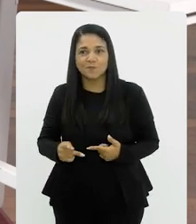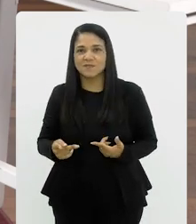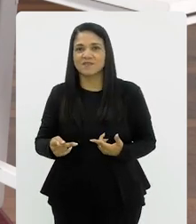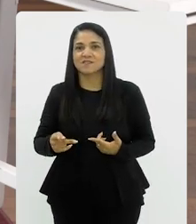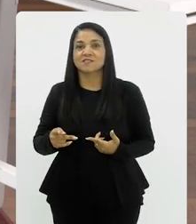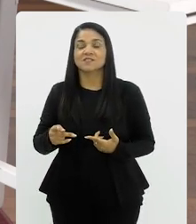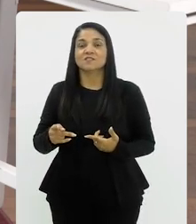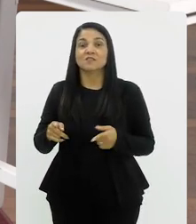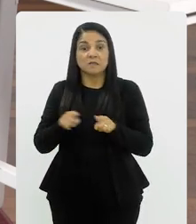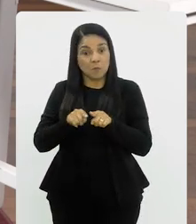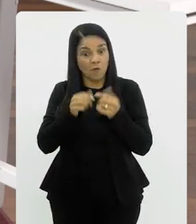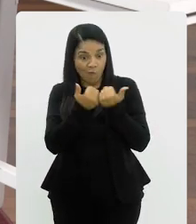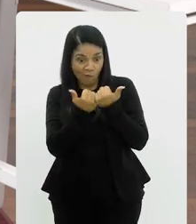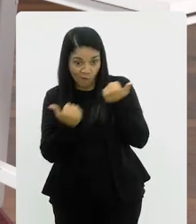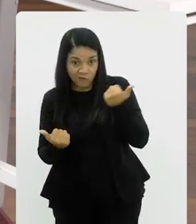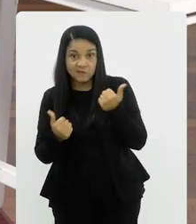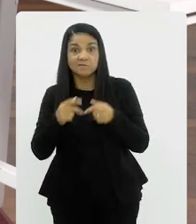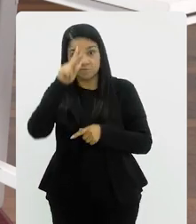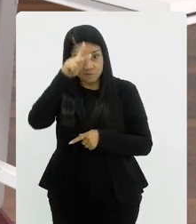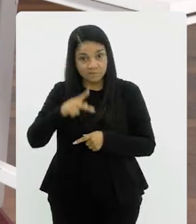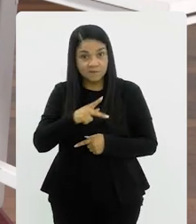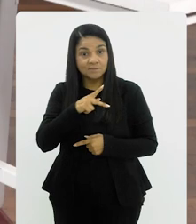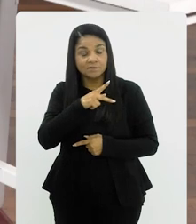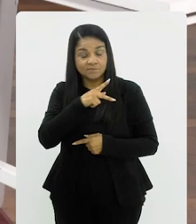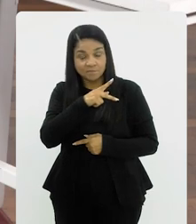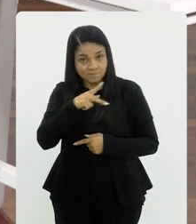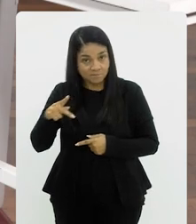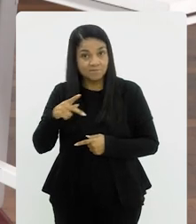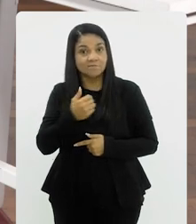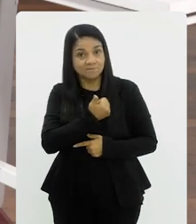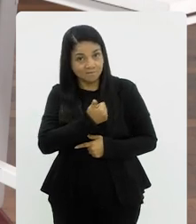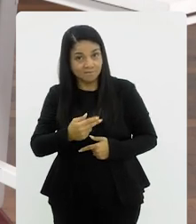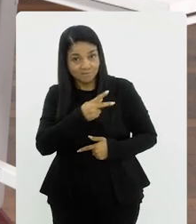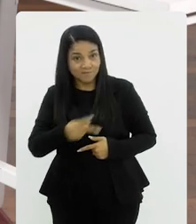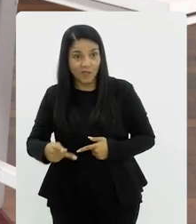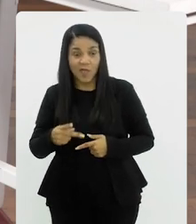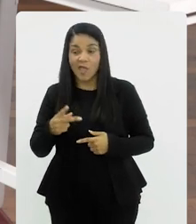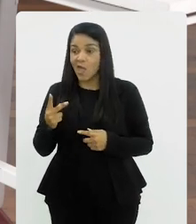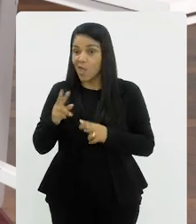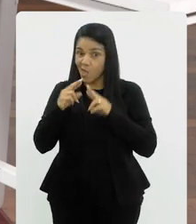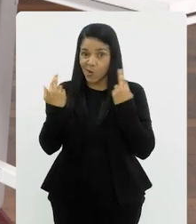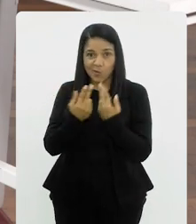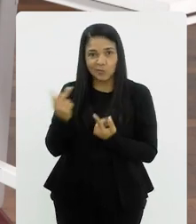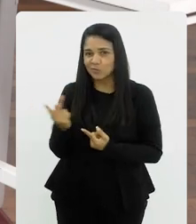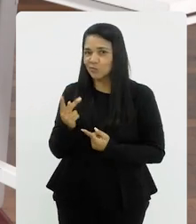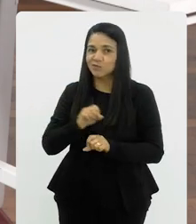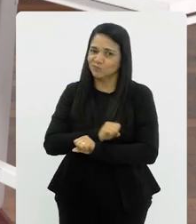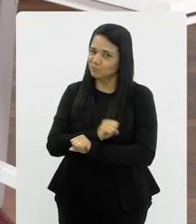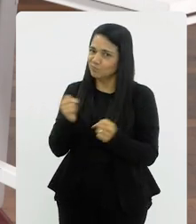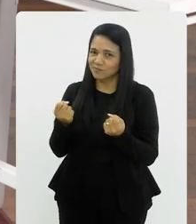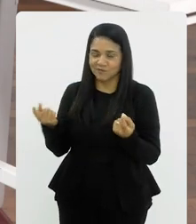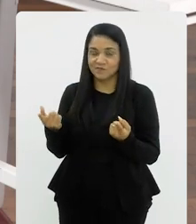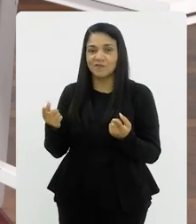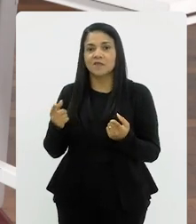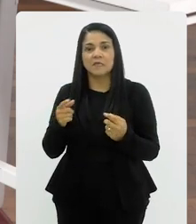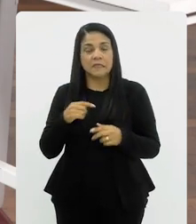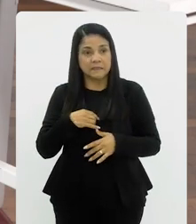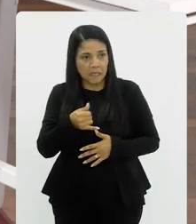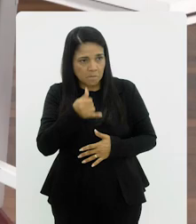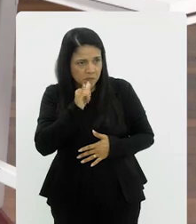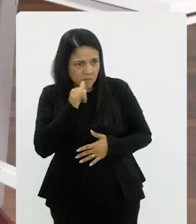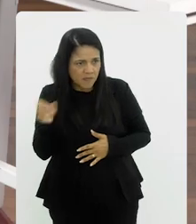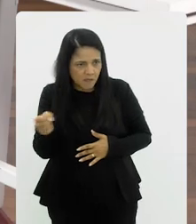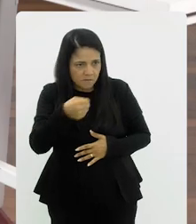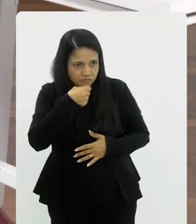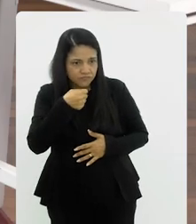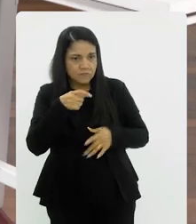da... Não sou o presidente, como vice-presidente também é padre. Nossa. Então tem vezes que eu não consigo ter reunião com os dois. Mas aí tem bebida na quadra ou é